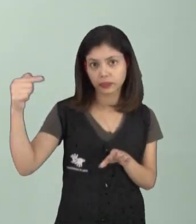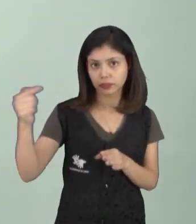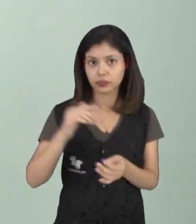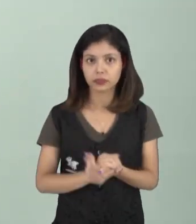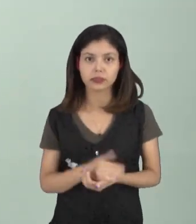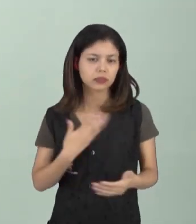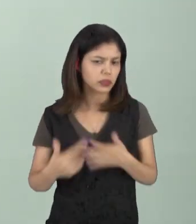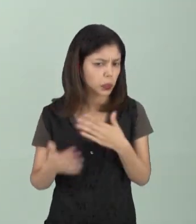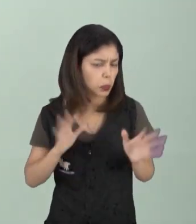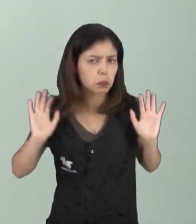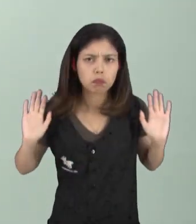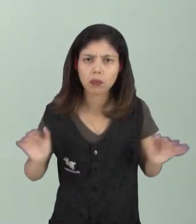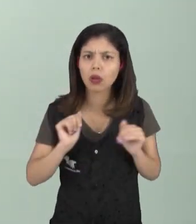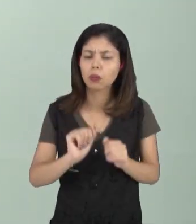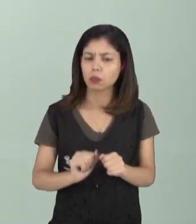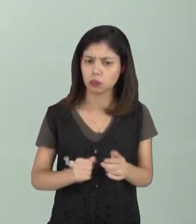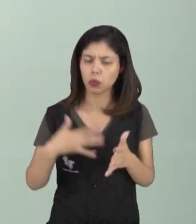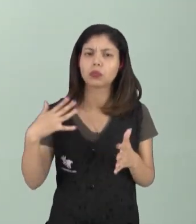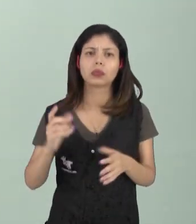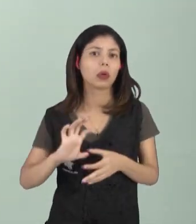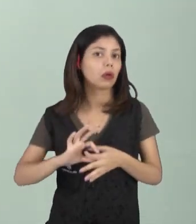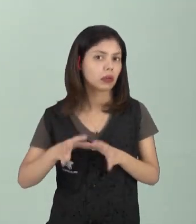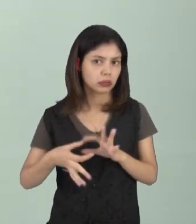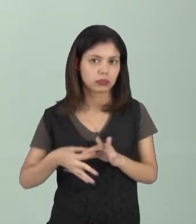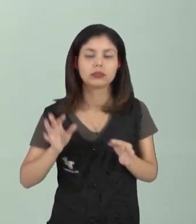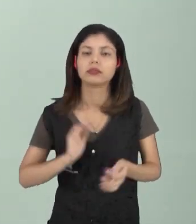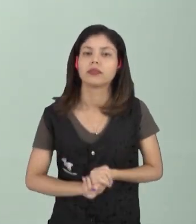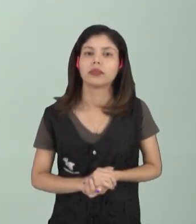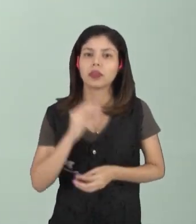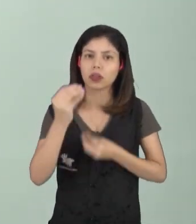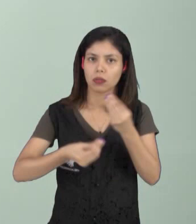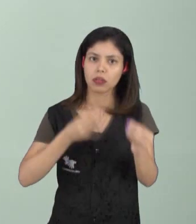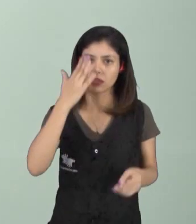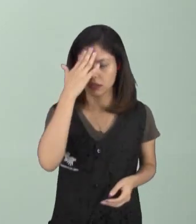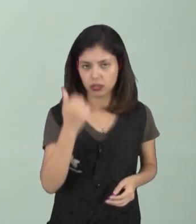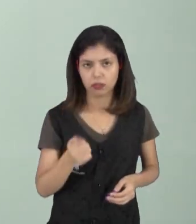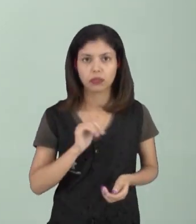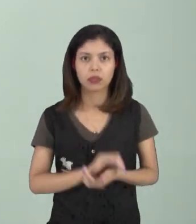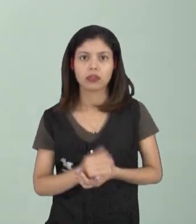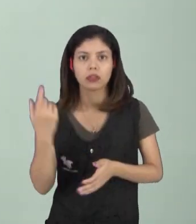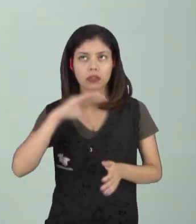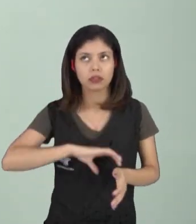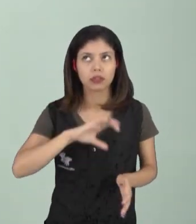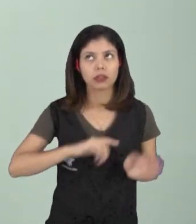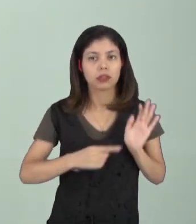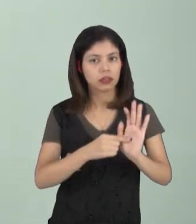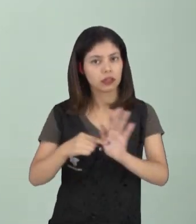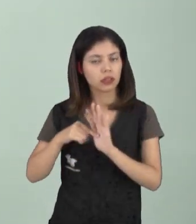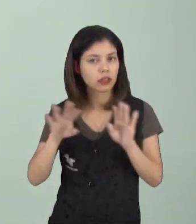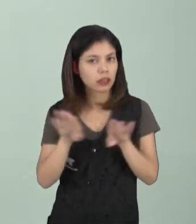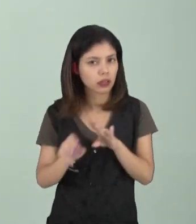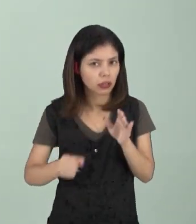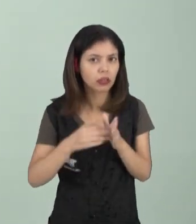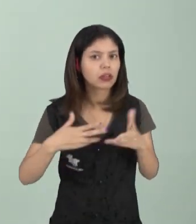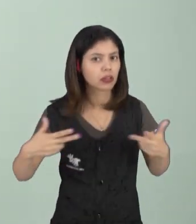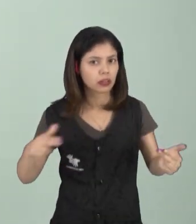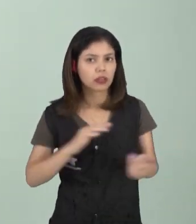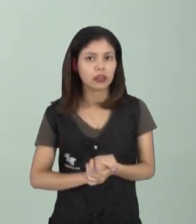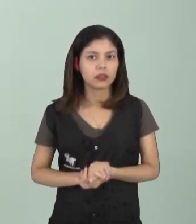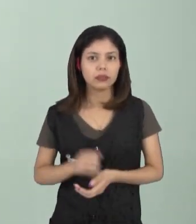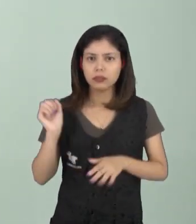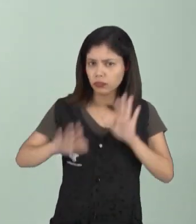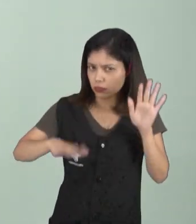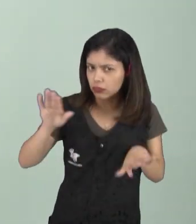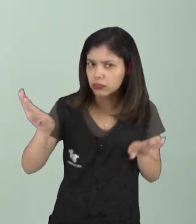outro, entendeu? Depende muito do contexto, porque, como a gente sabe, na língua portuguesa, o contexto ele vai determinar muita coisa.